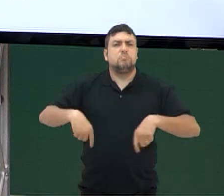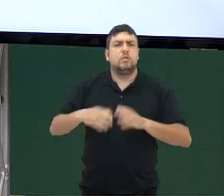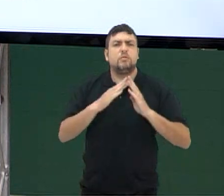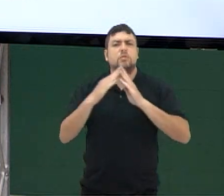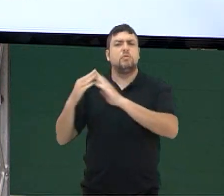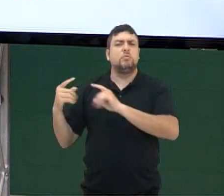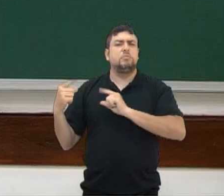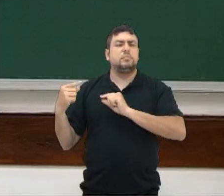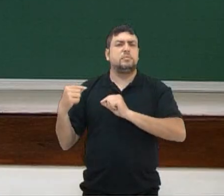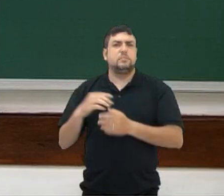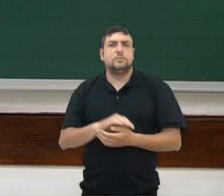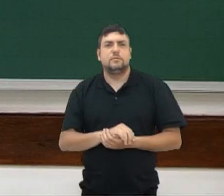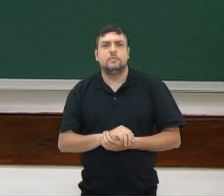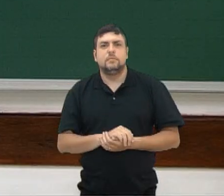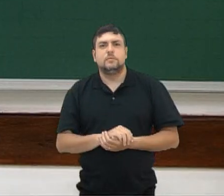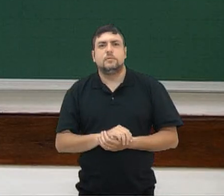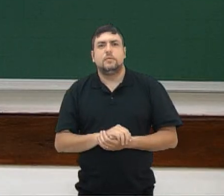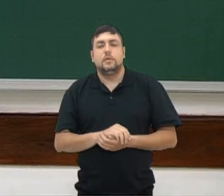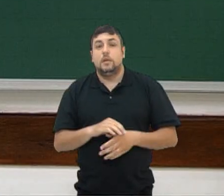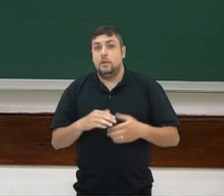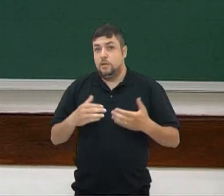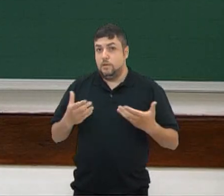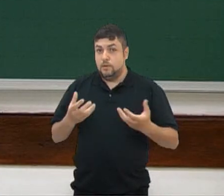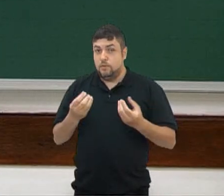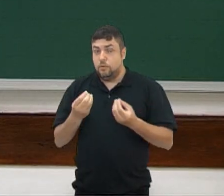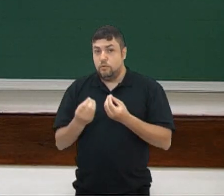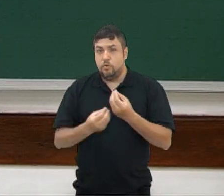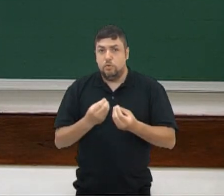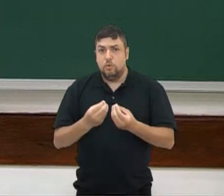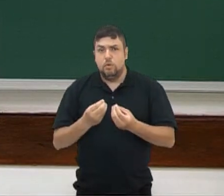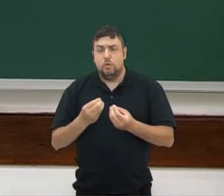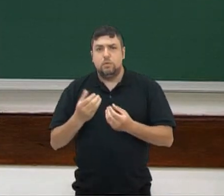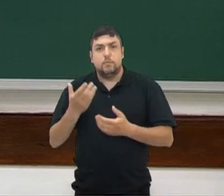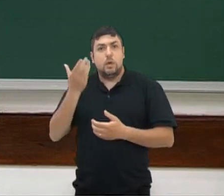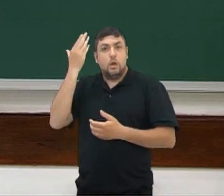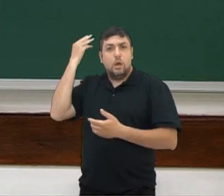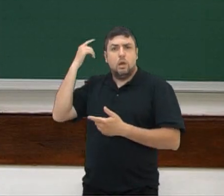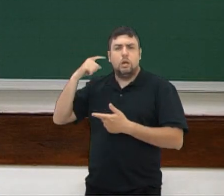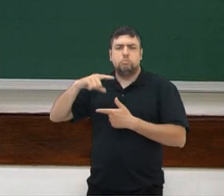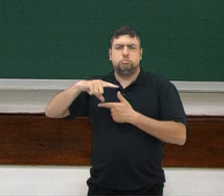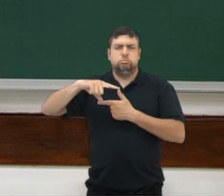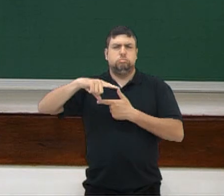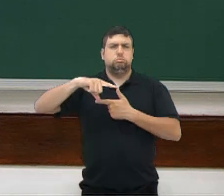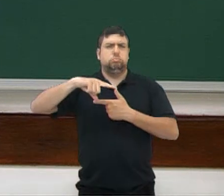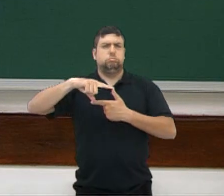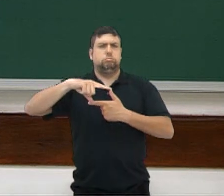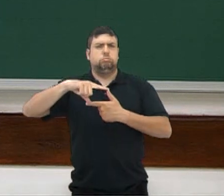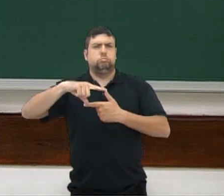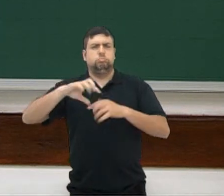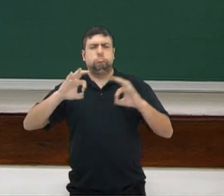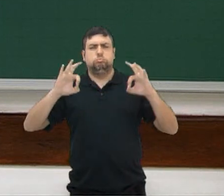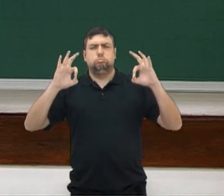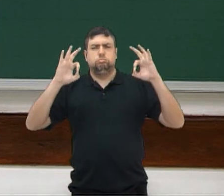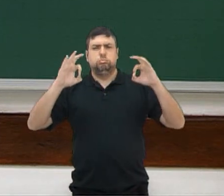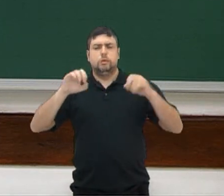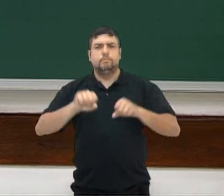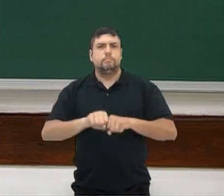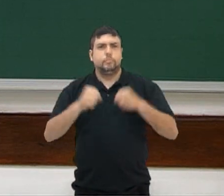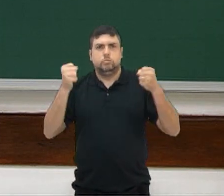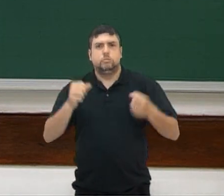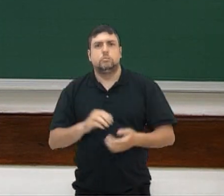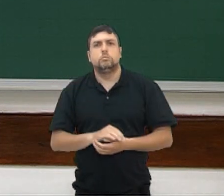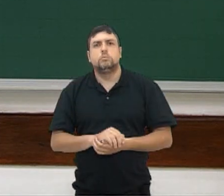ali. Então ele quebra um pouco essa erudição que era conhecida dos poemas até então. O assunto, ele